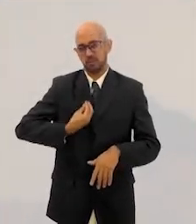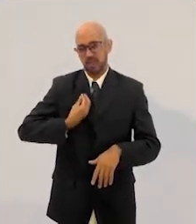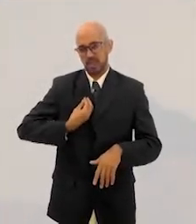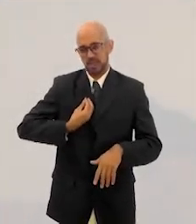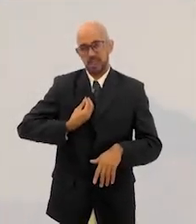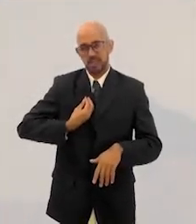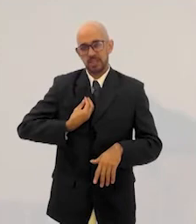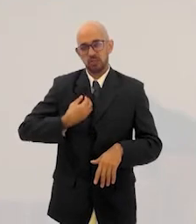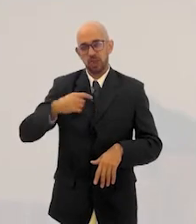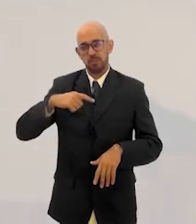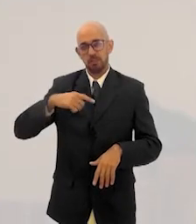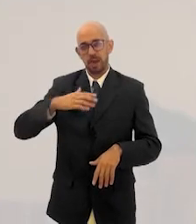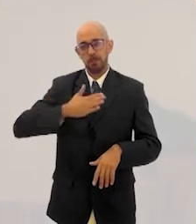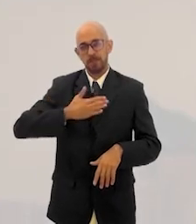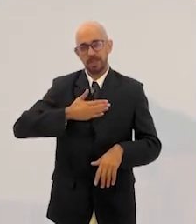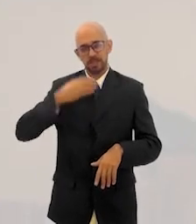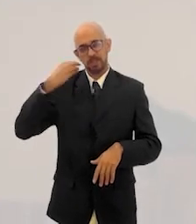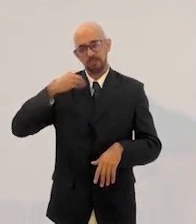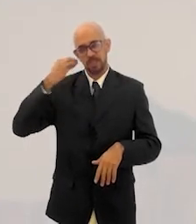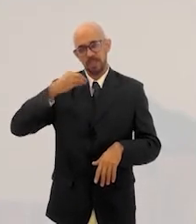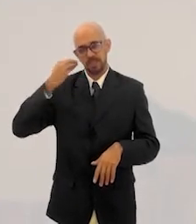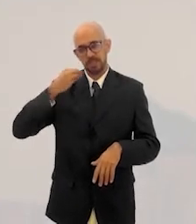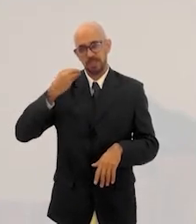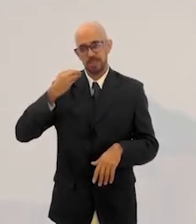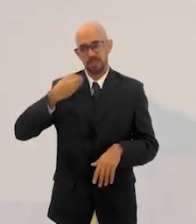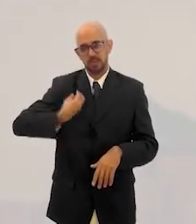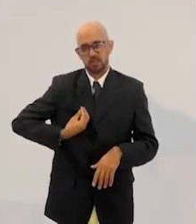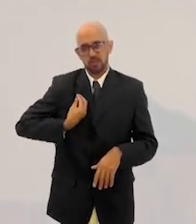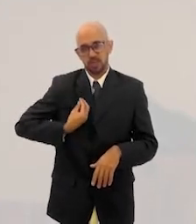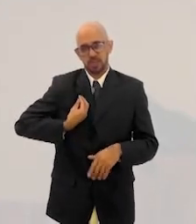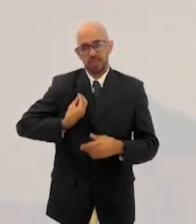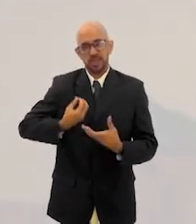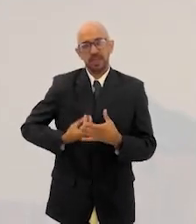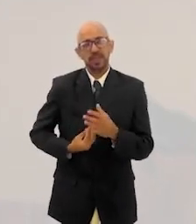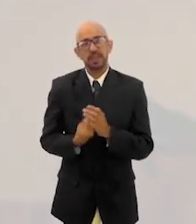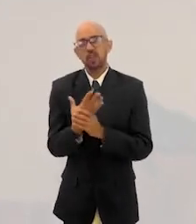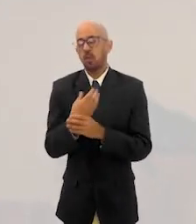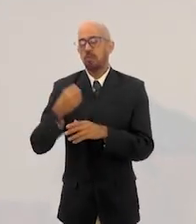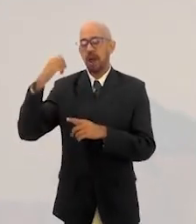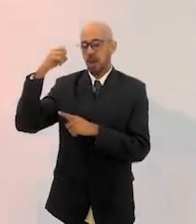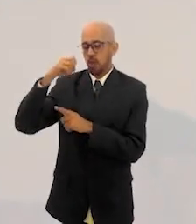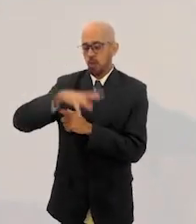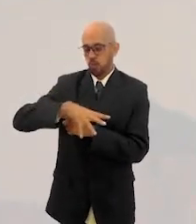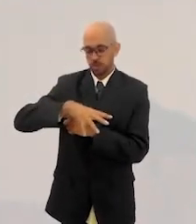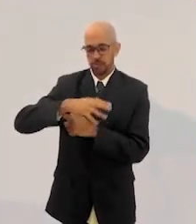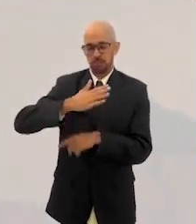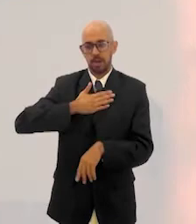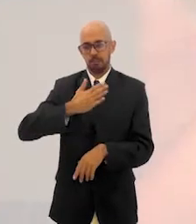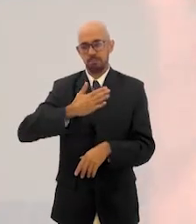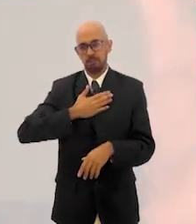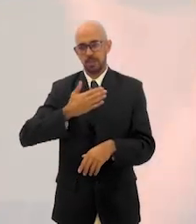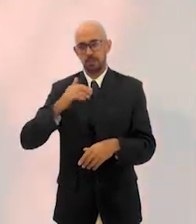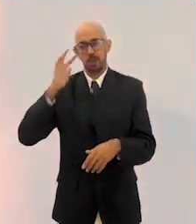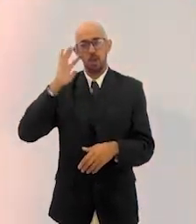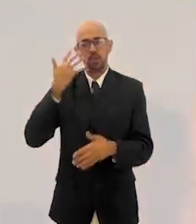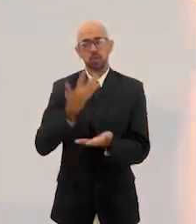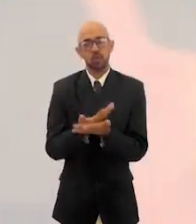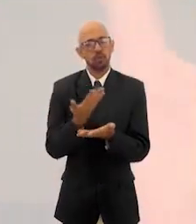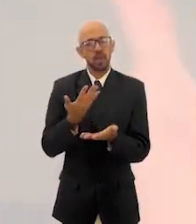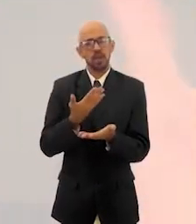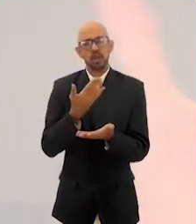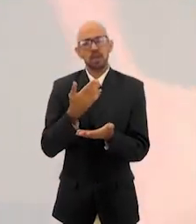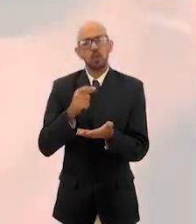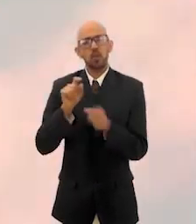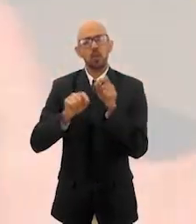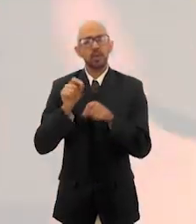fazendo parte da minha formação, né? Isso me deu farol para eu decidir mais na minha vida adulta quem é, o